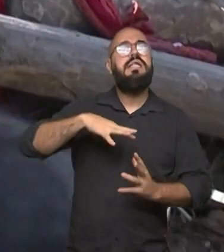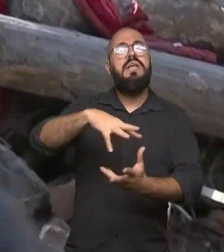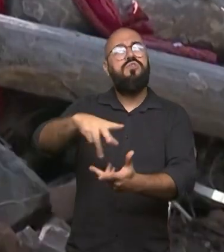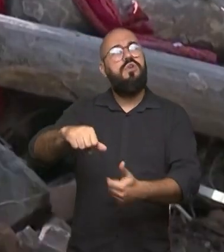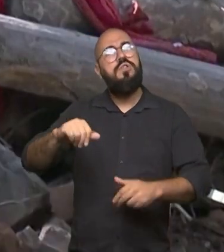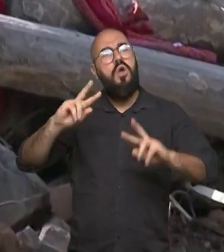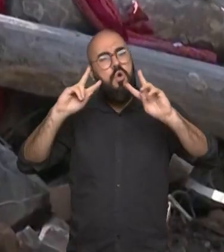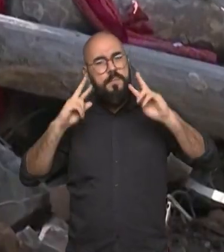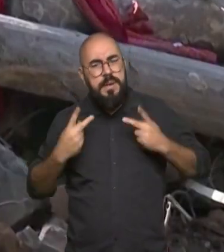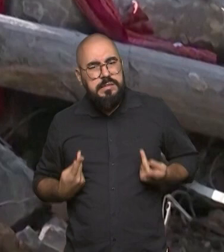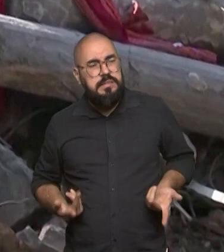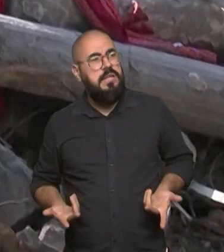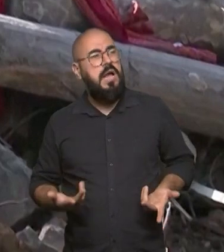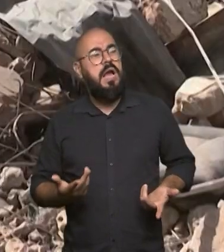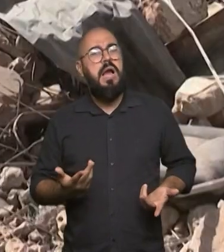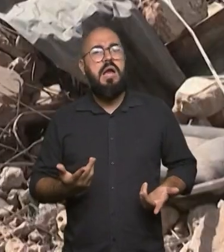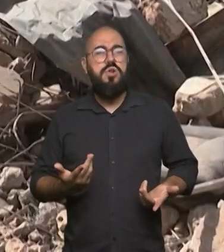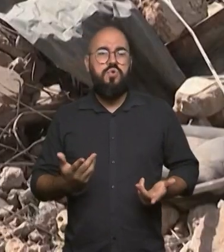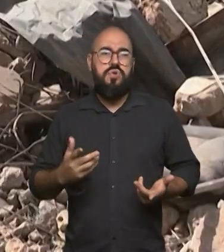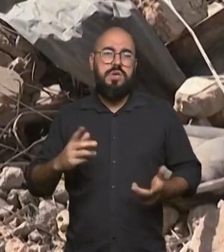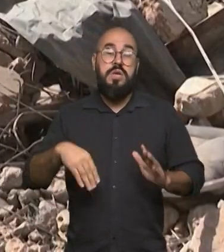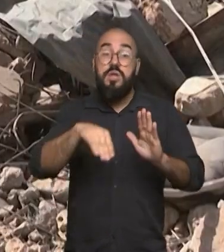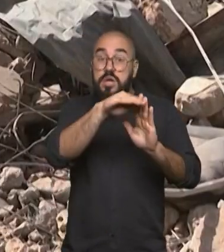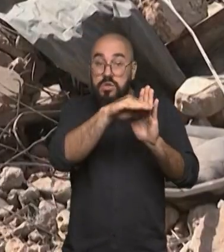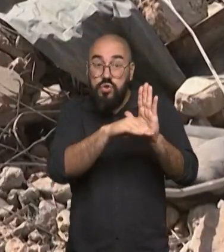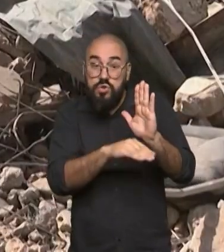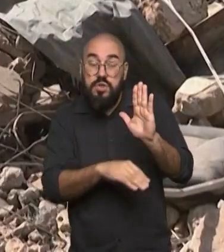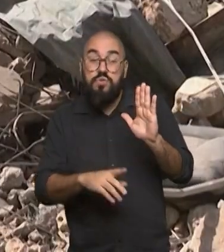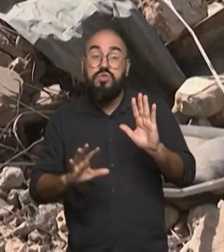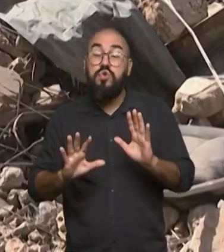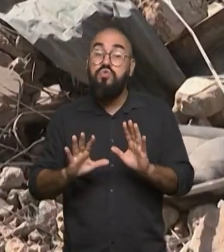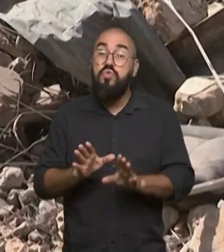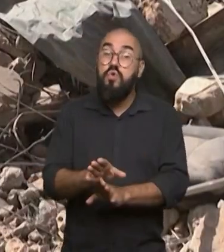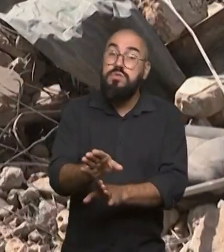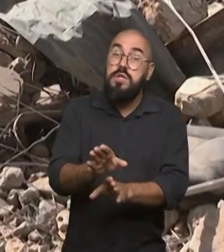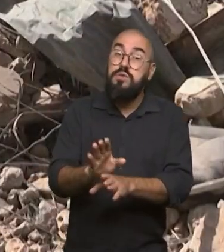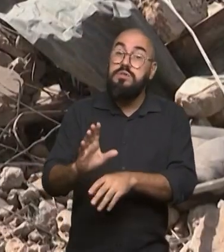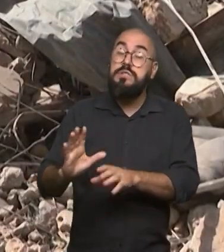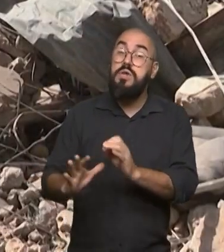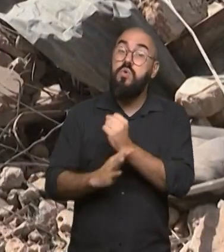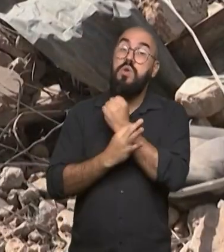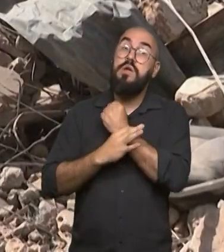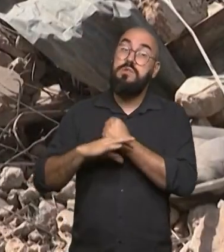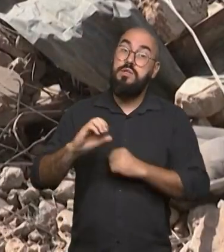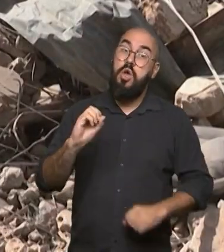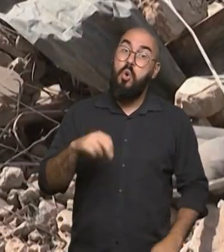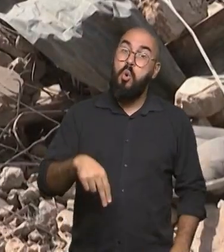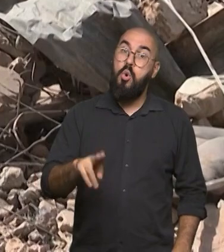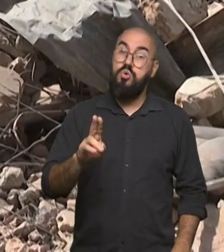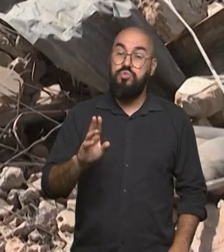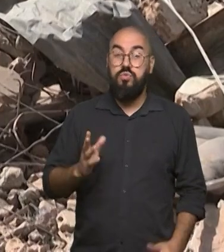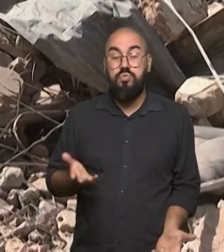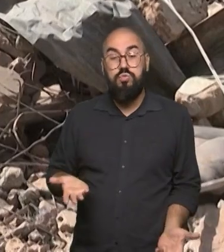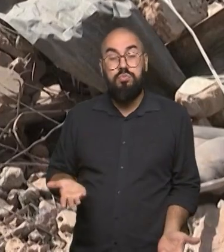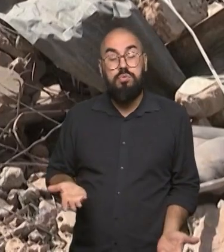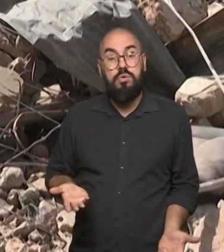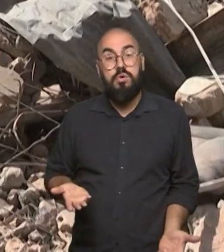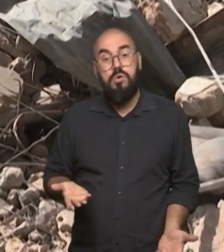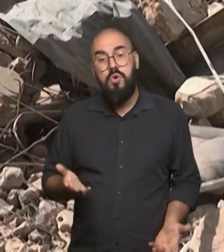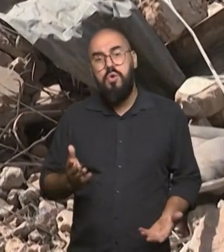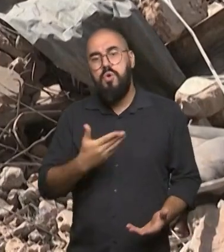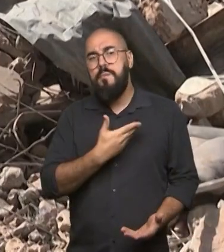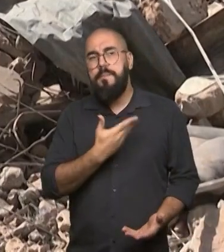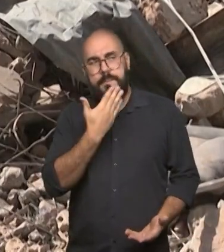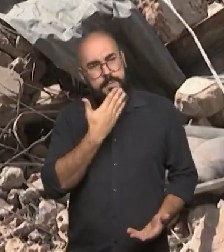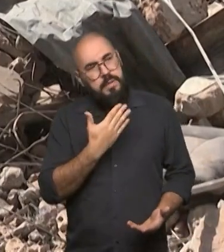humanitário e as resoluções do Conselho de Segurança da ONU o Brasil também lamenta o pedido do governo israelense pela